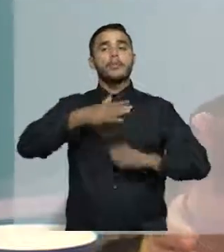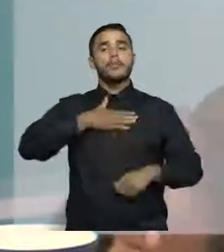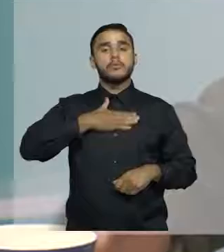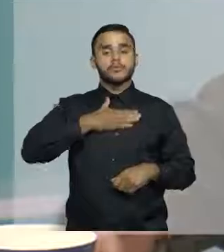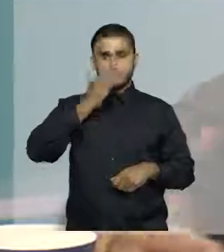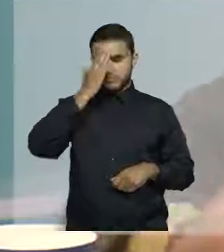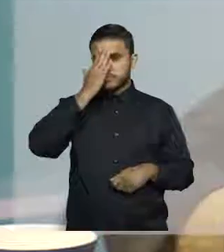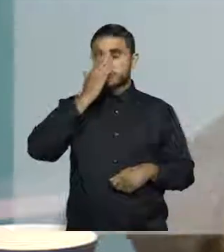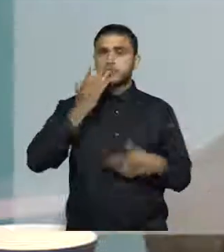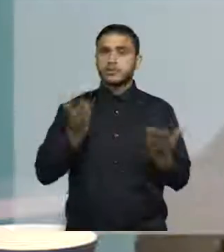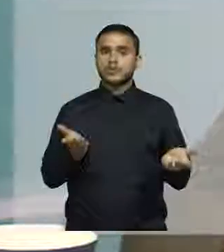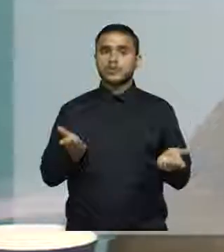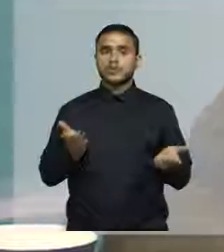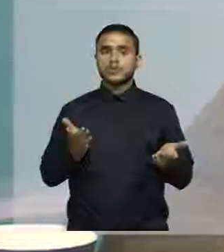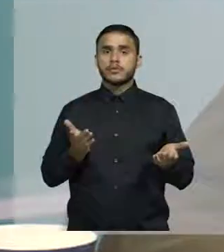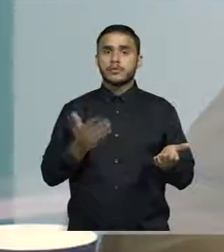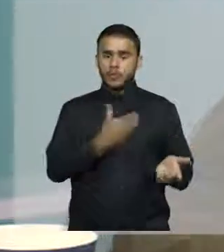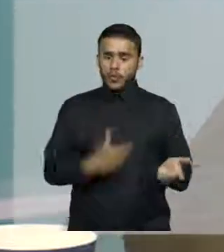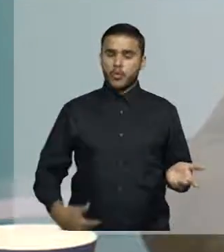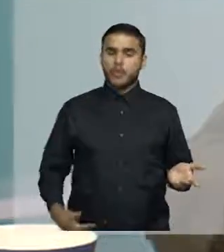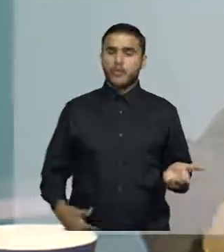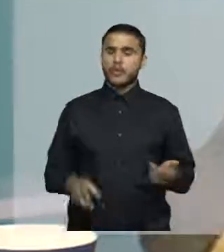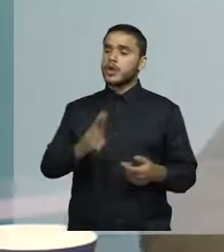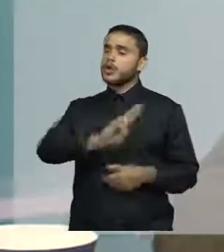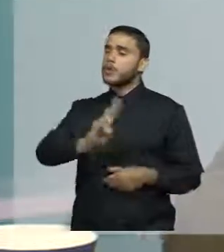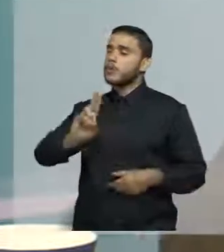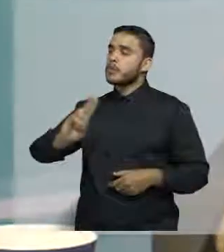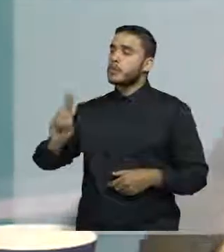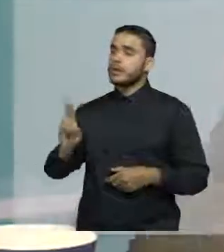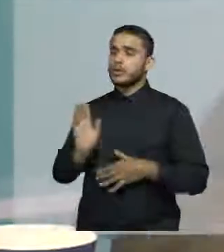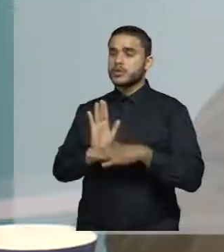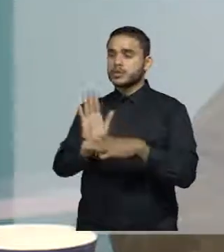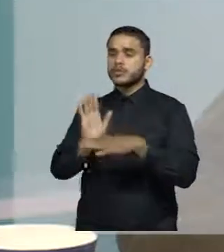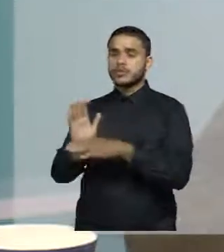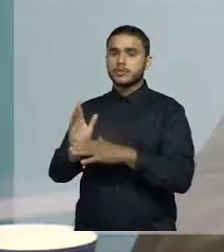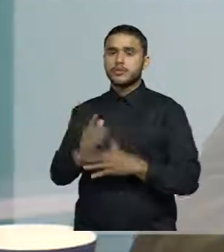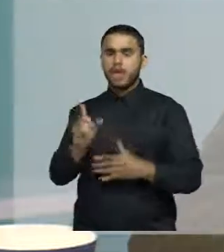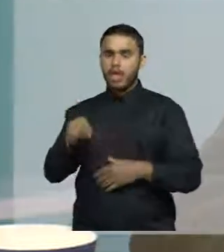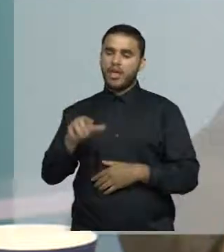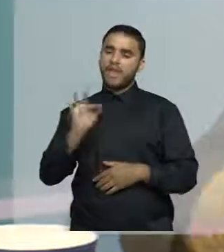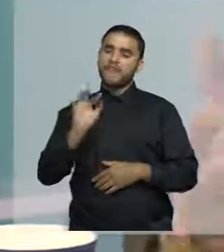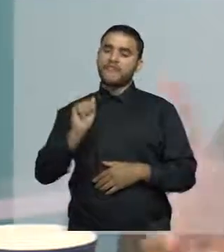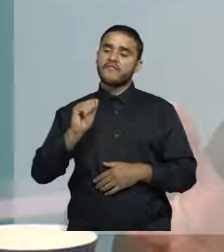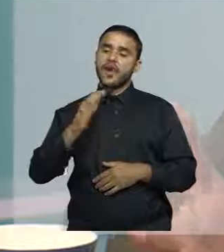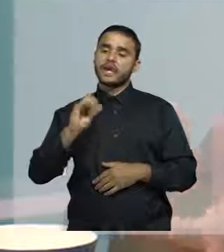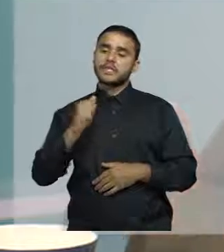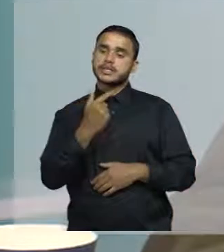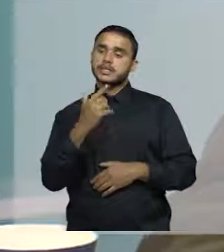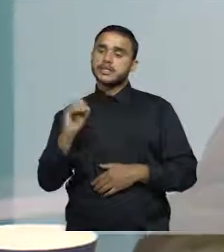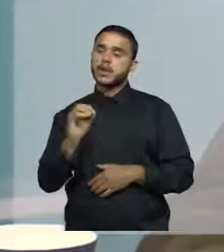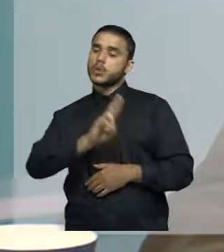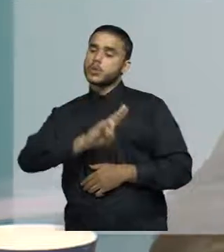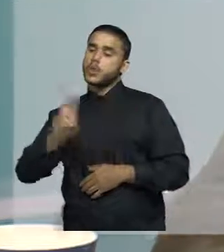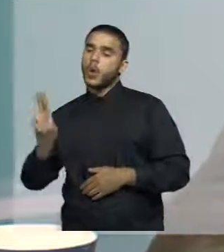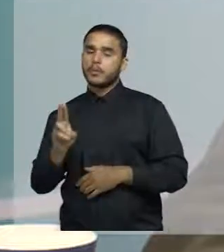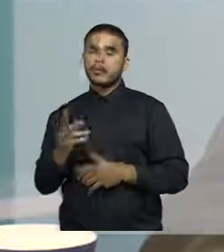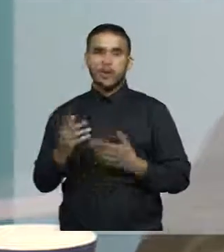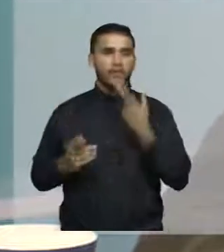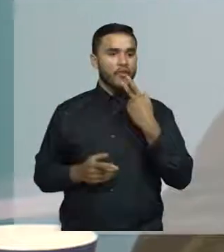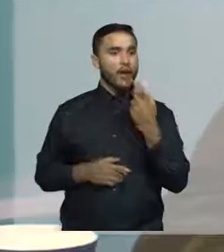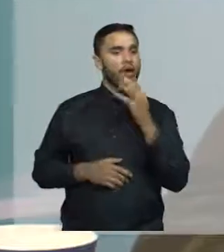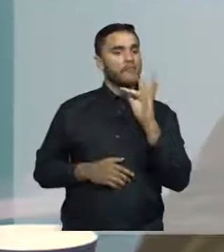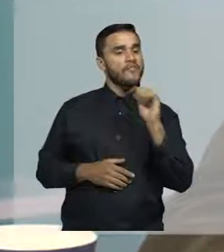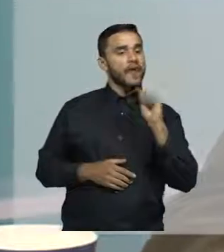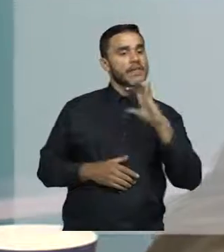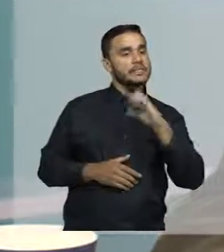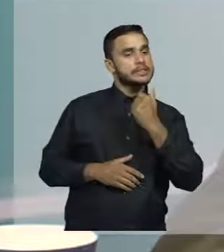os poderes constituídos ficam dando apelidos, dando nomes, é a facção tal, não sei o quê. Então, eu acho que